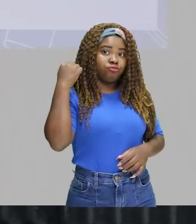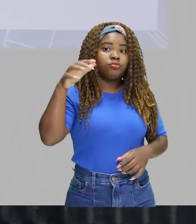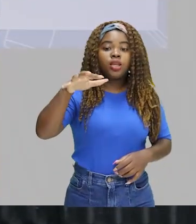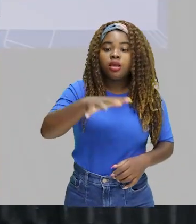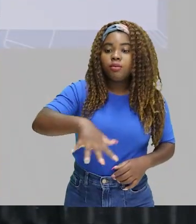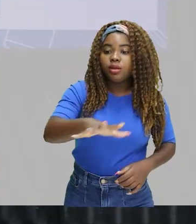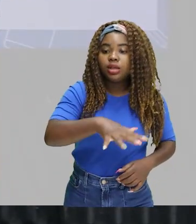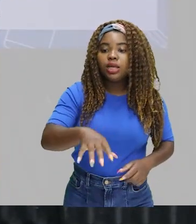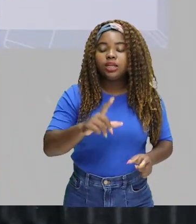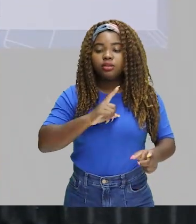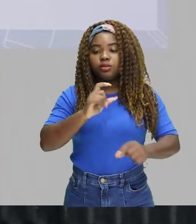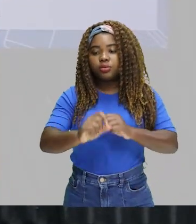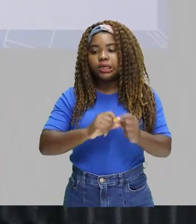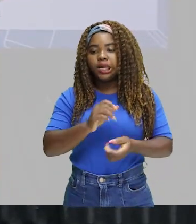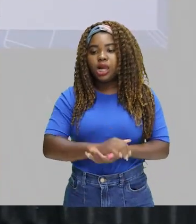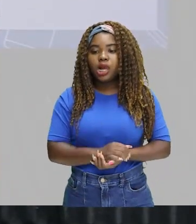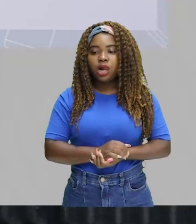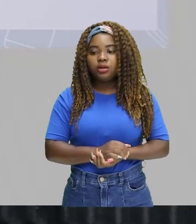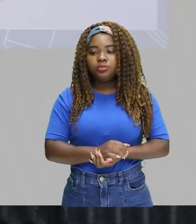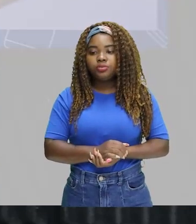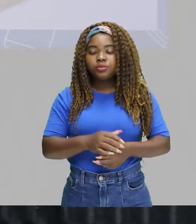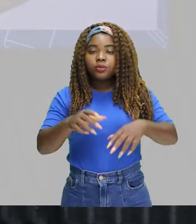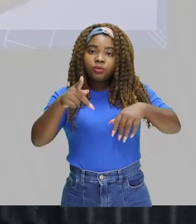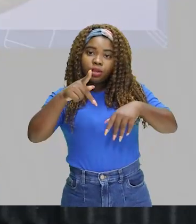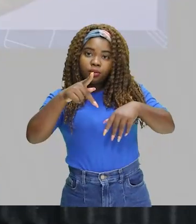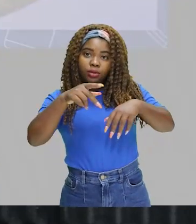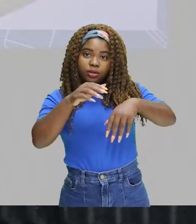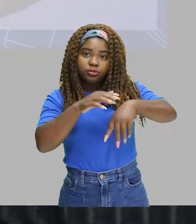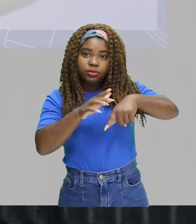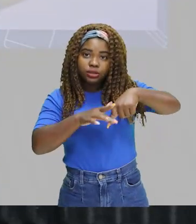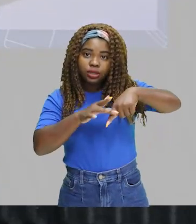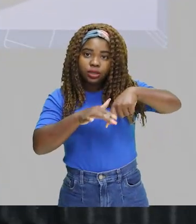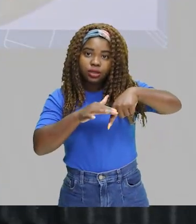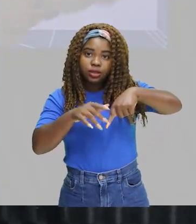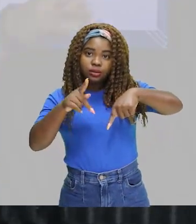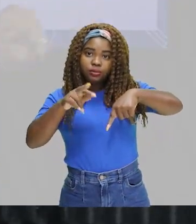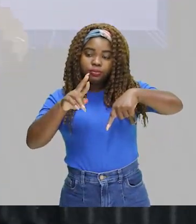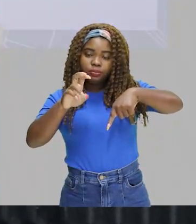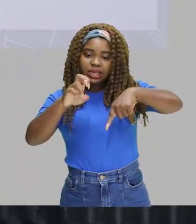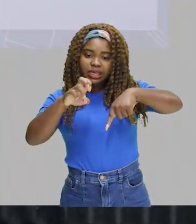de deslizamento. Essa perna impulsiona, essa outra fica posicionada